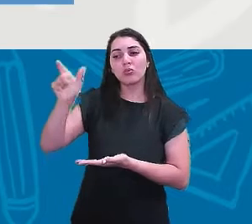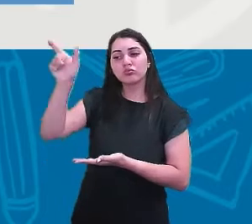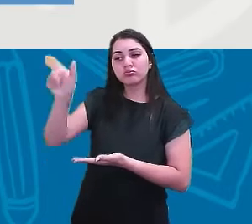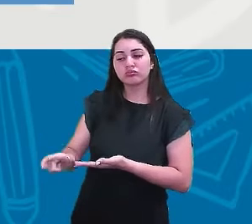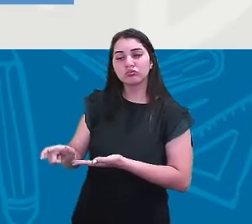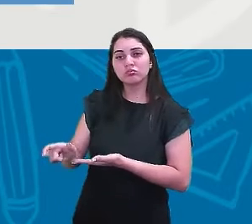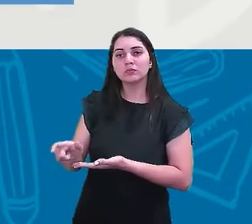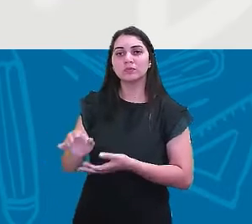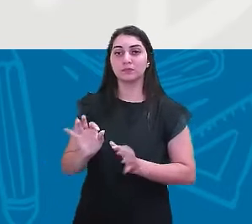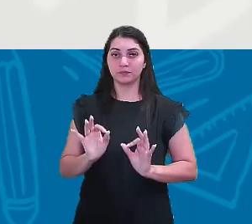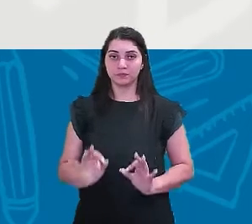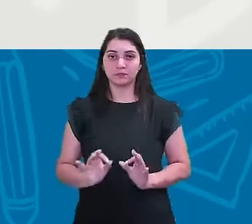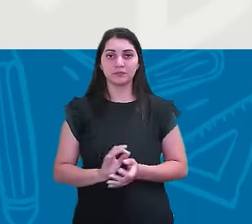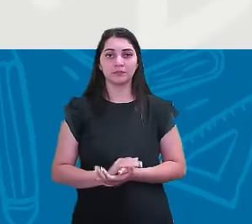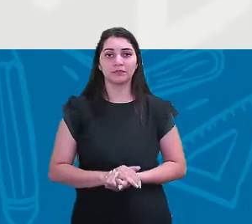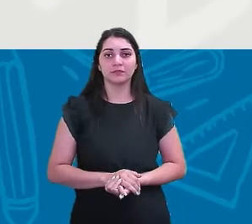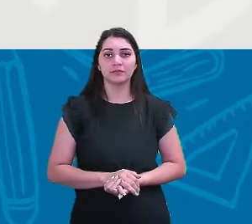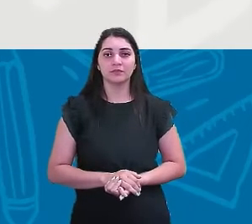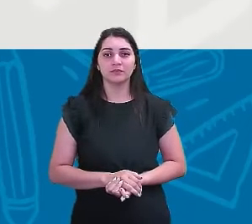bom?